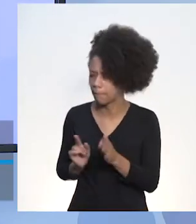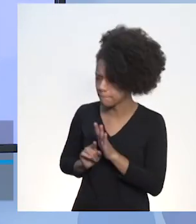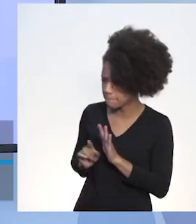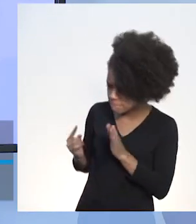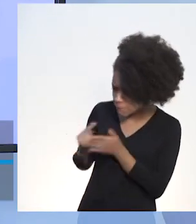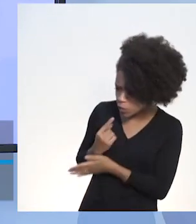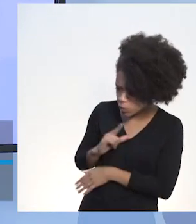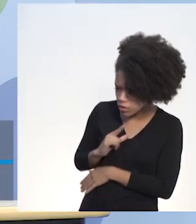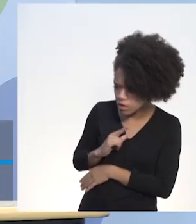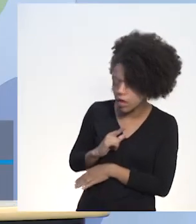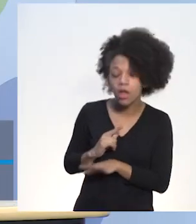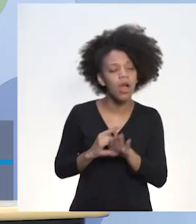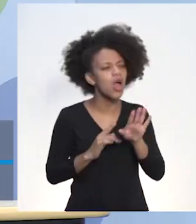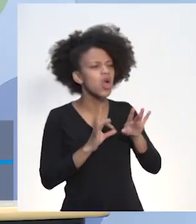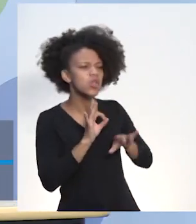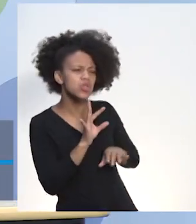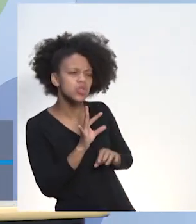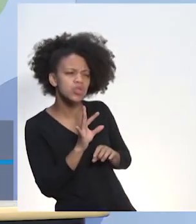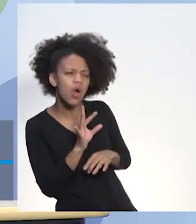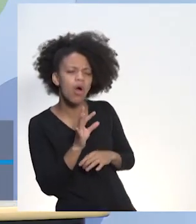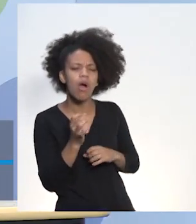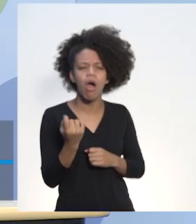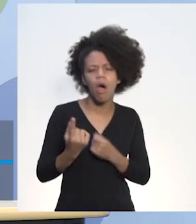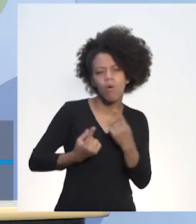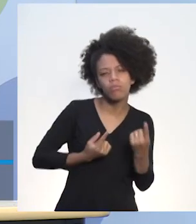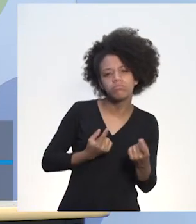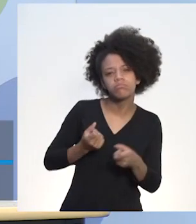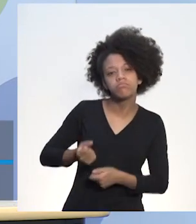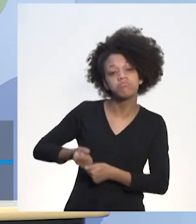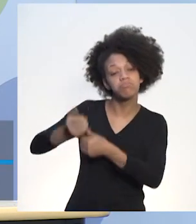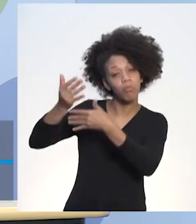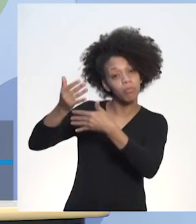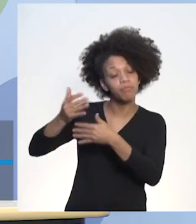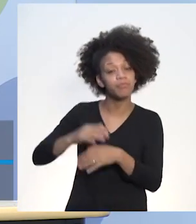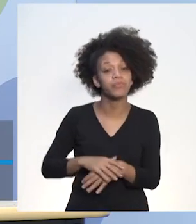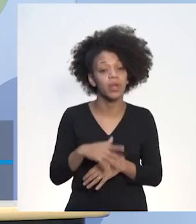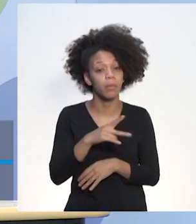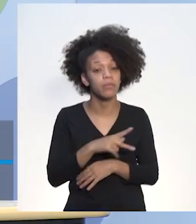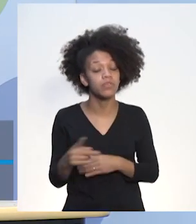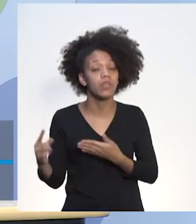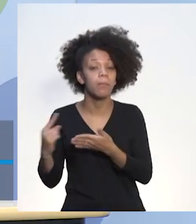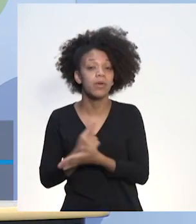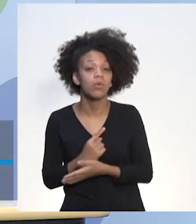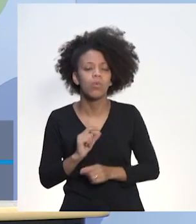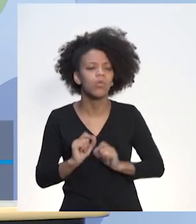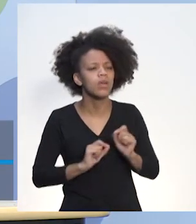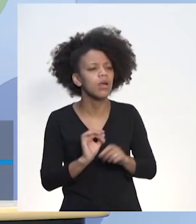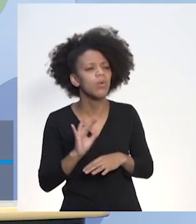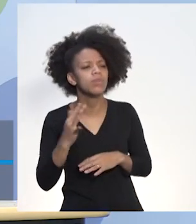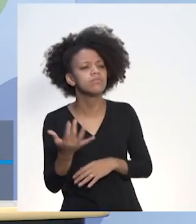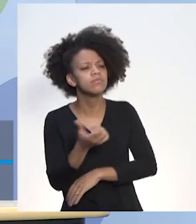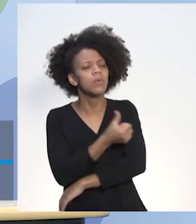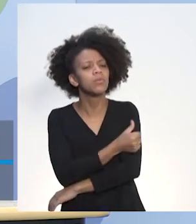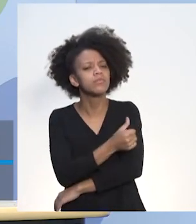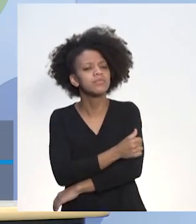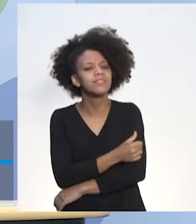Osmar? Legal, Ale. Só alguns comentários aqui, professor. Os professores perguntando aqui, o que aconteceu com o 6º